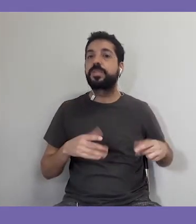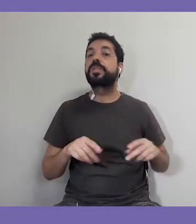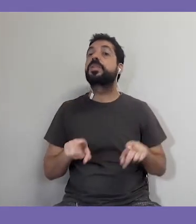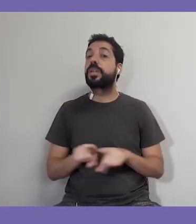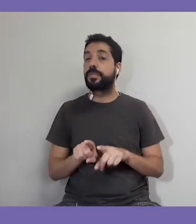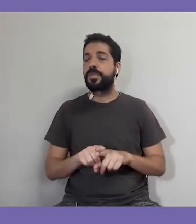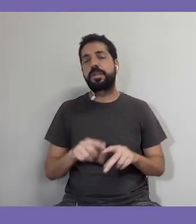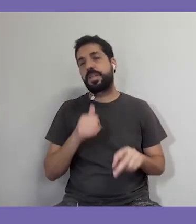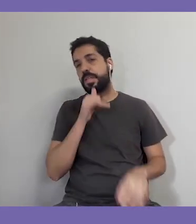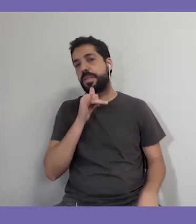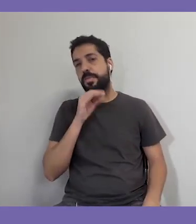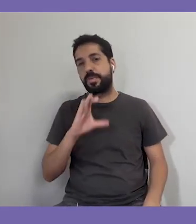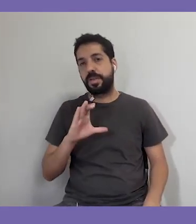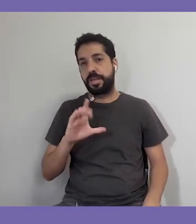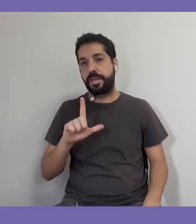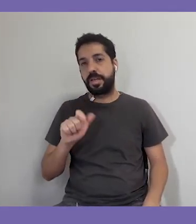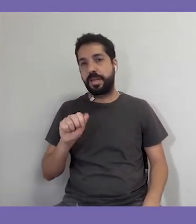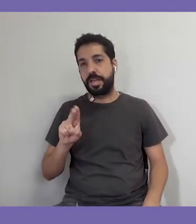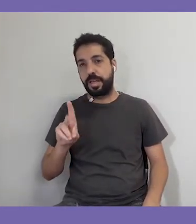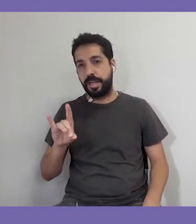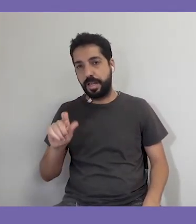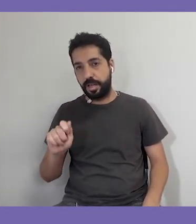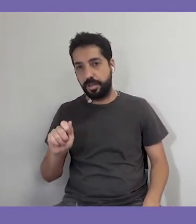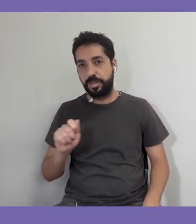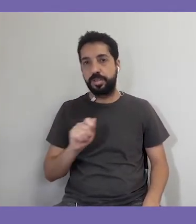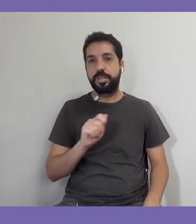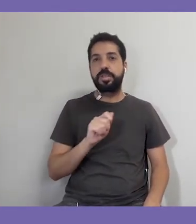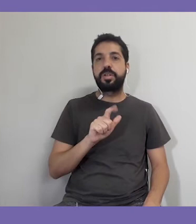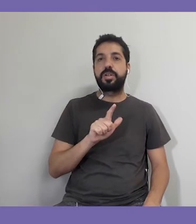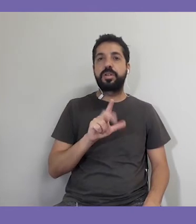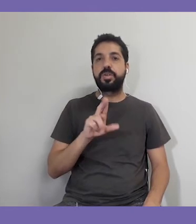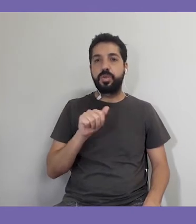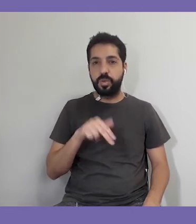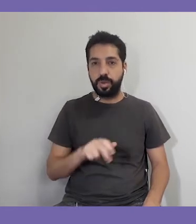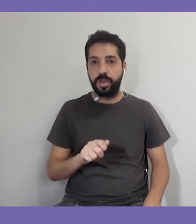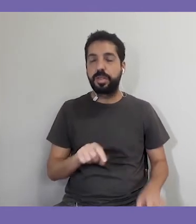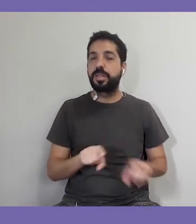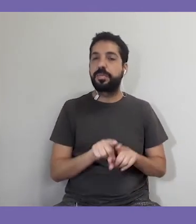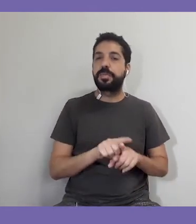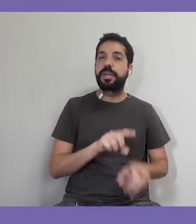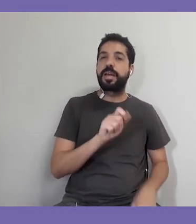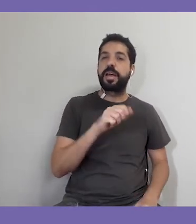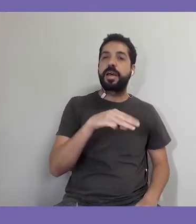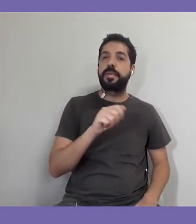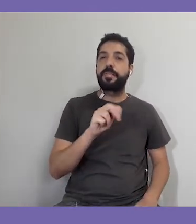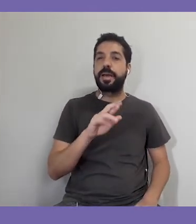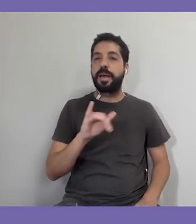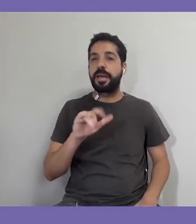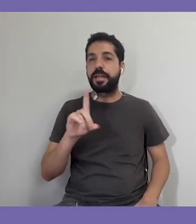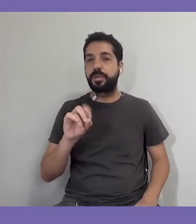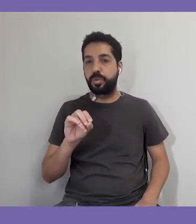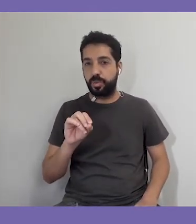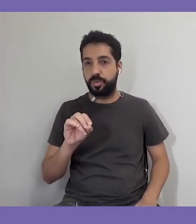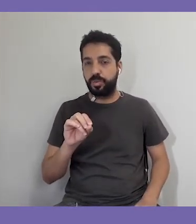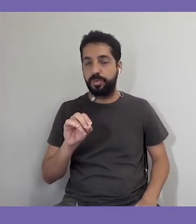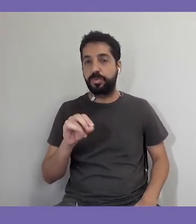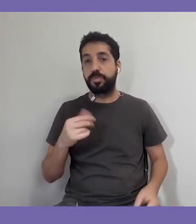como a de Cláudia, a de Luana e a de Amarildo, né?